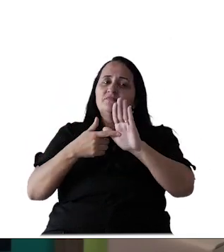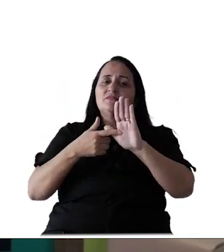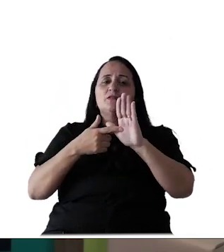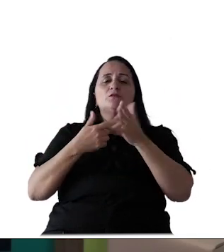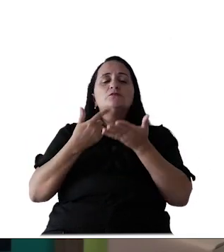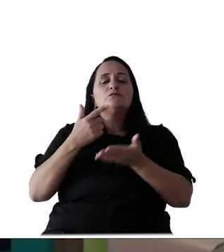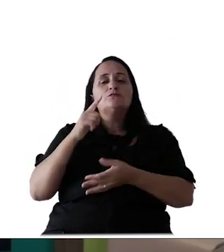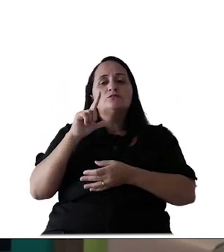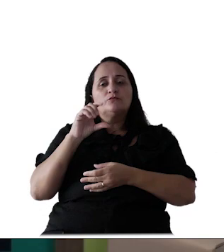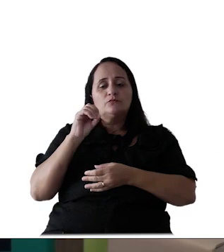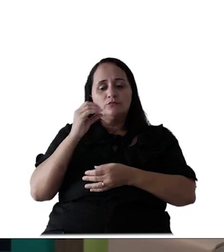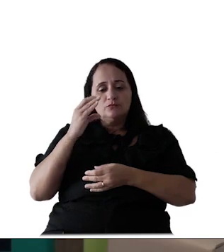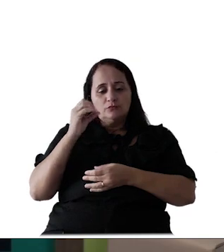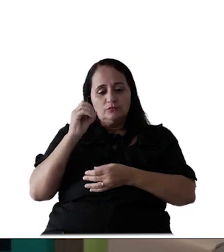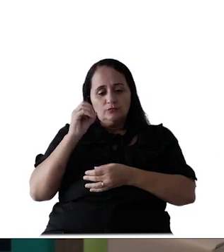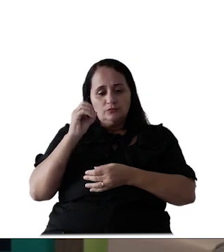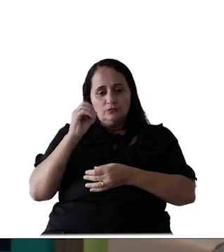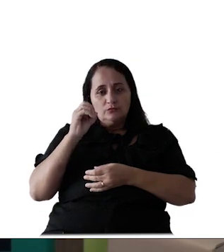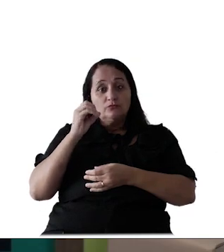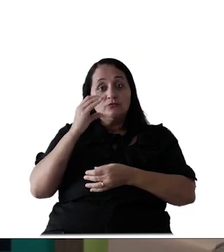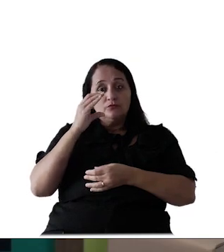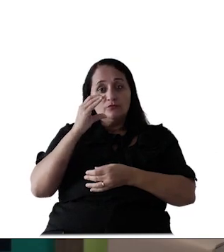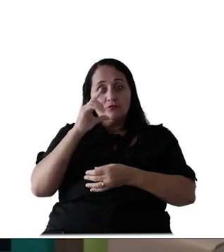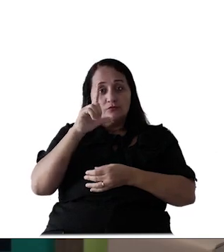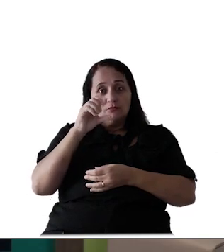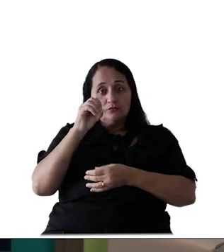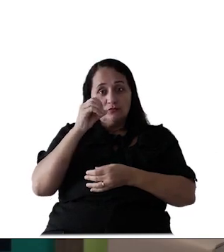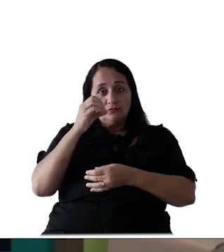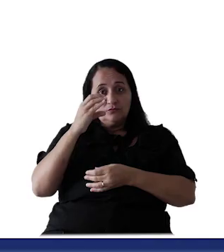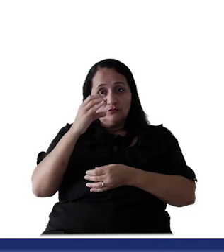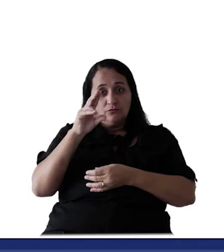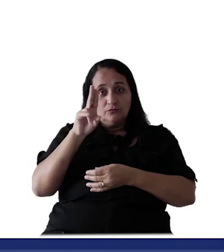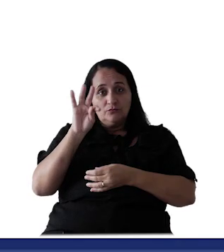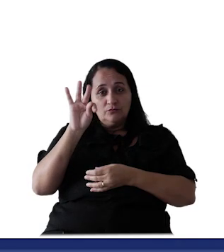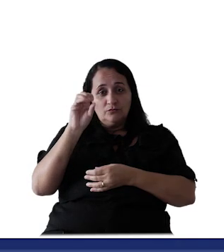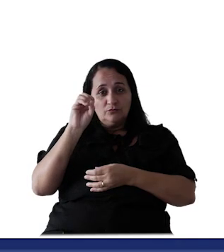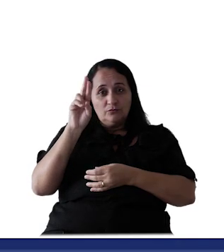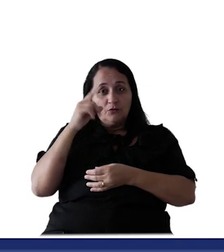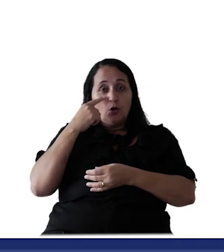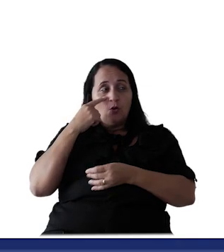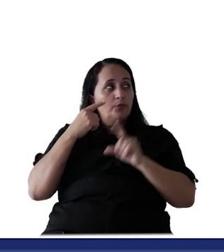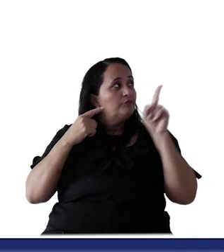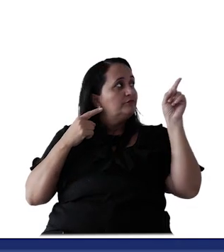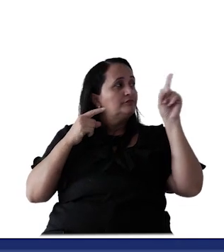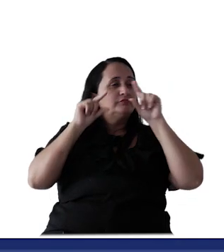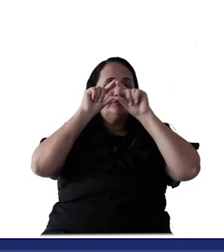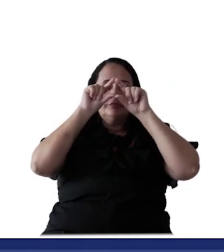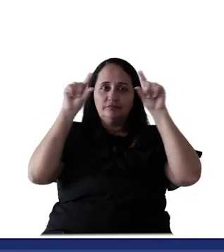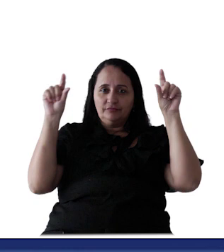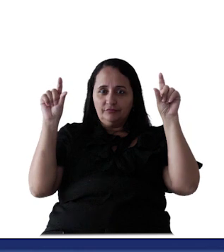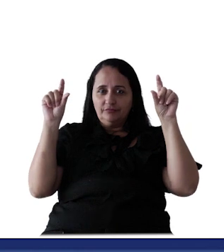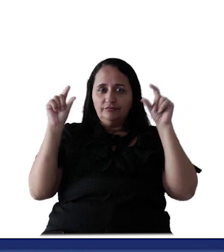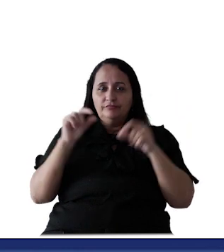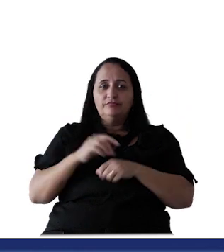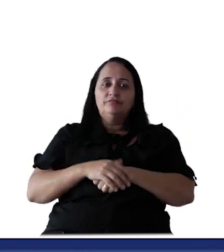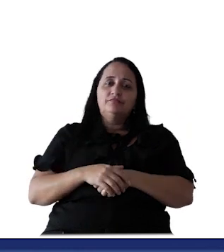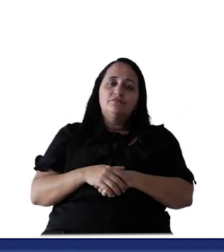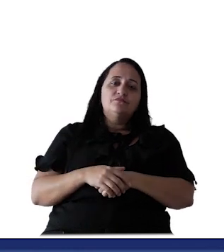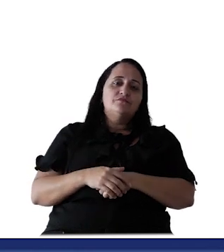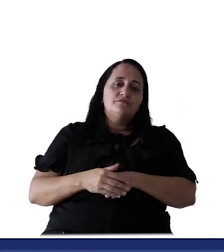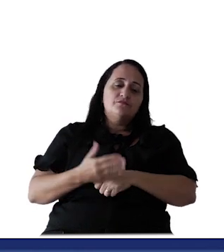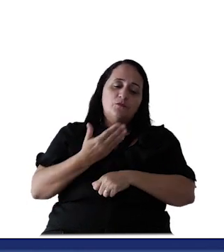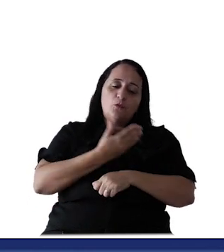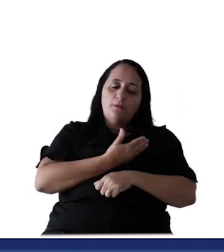presença do locutor e do interlocutor. Venha ver comigo. A primeira tirinha do Seninha, o amiguinho